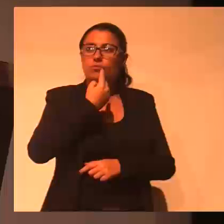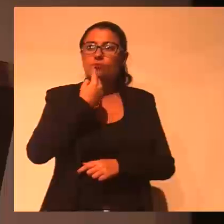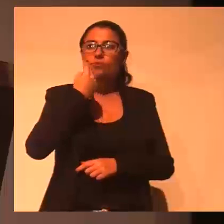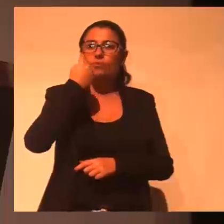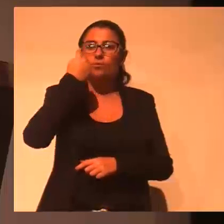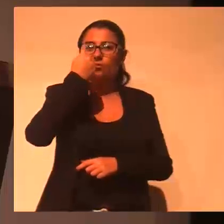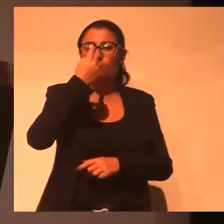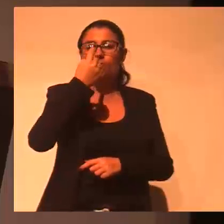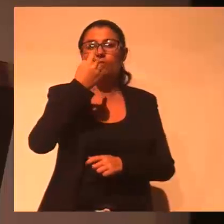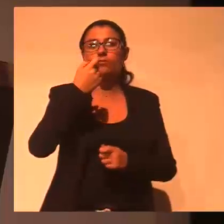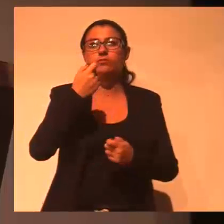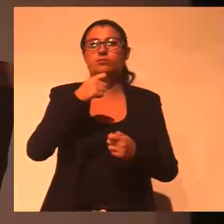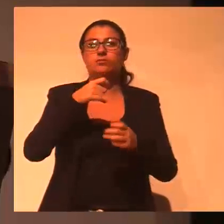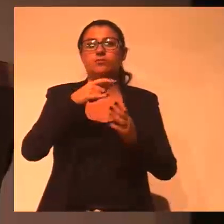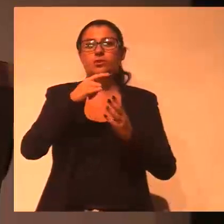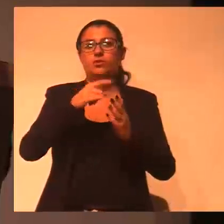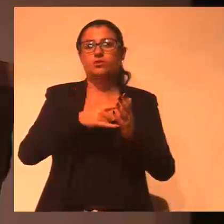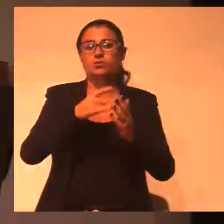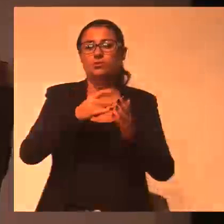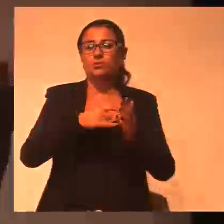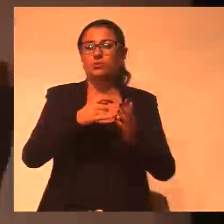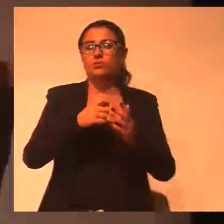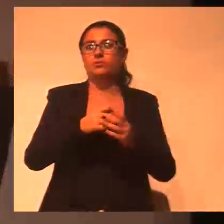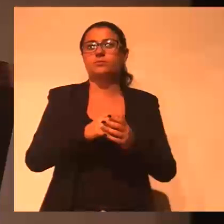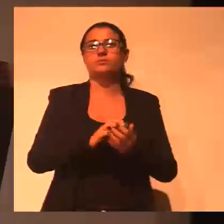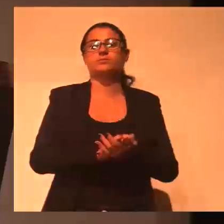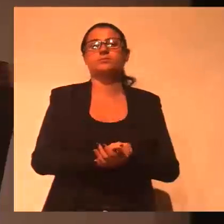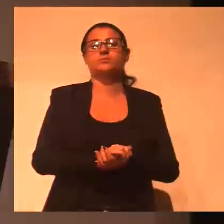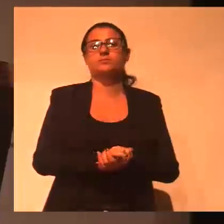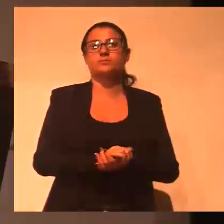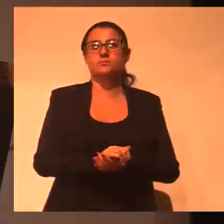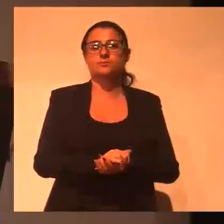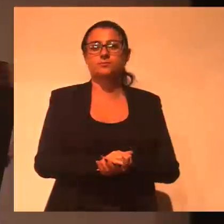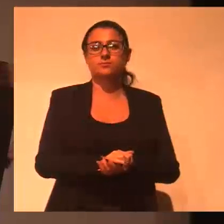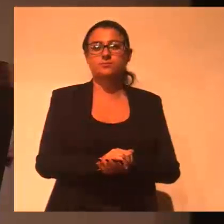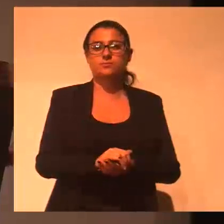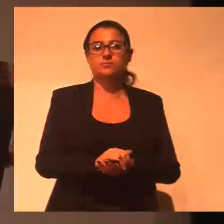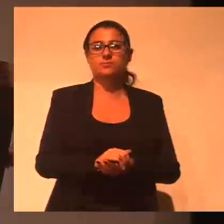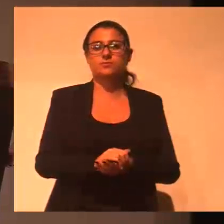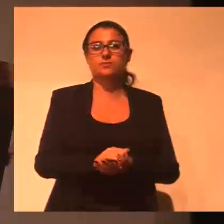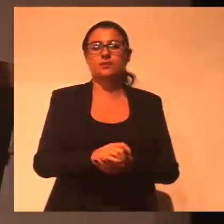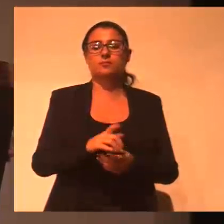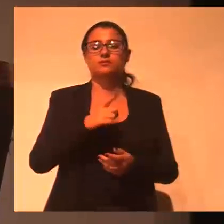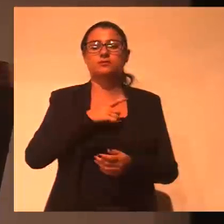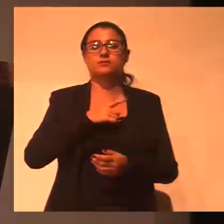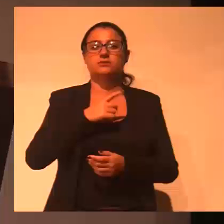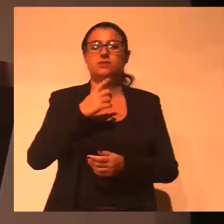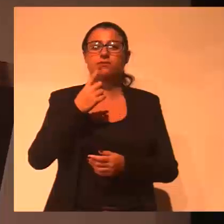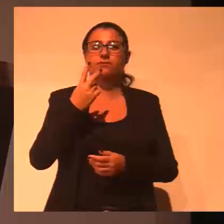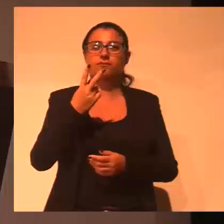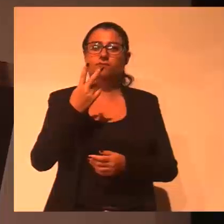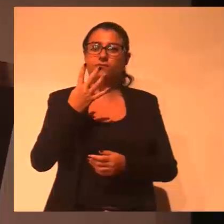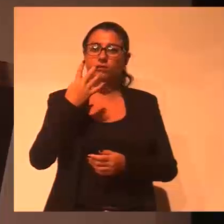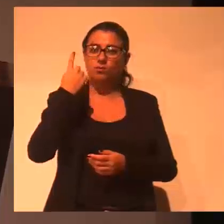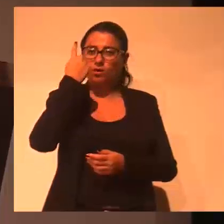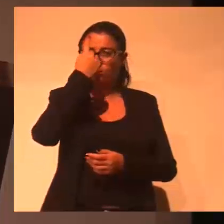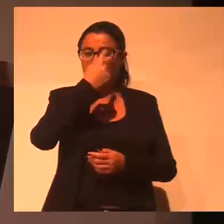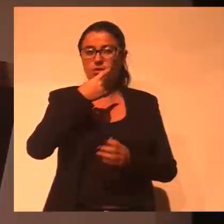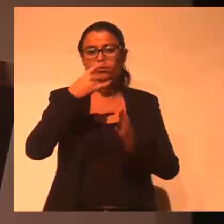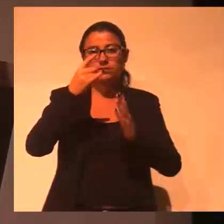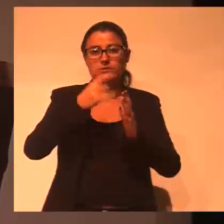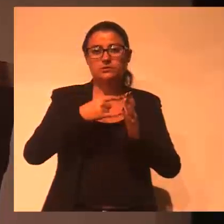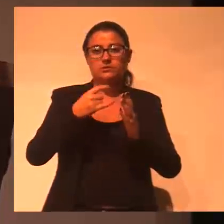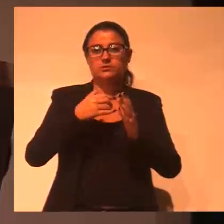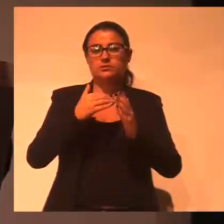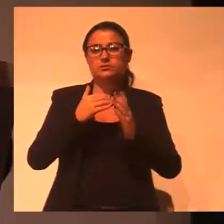conseguiu protocolar ou não, Florentino, nós nem conversamos sobre isso depois, mas nós temos 24 horas para fazer essa última intimação antes da